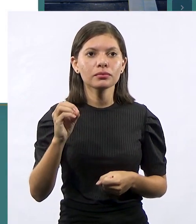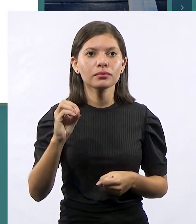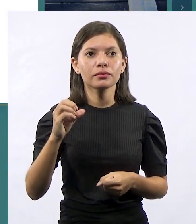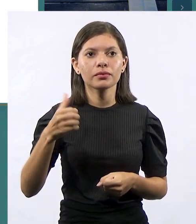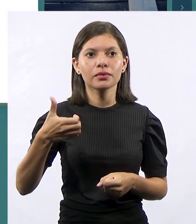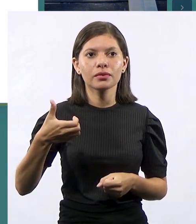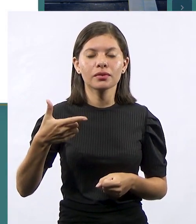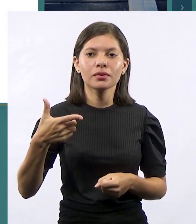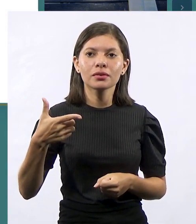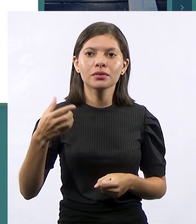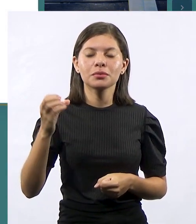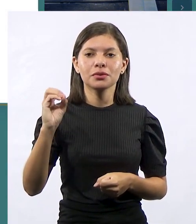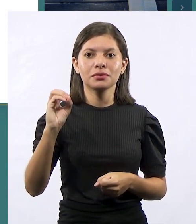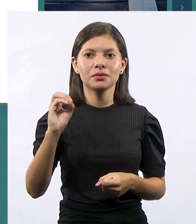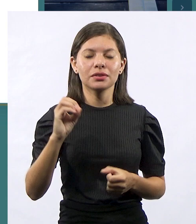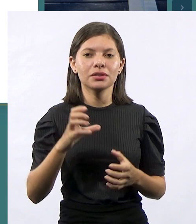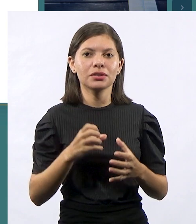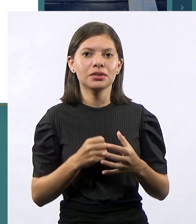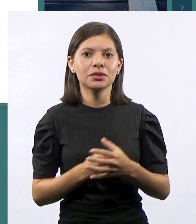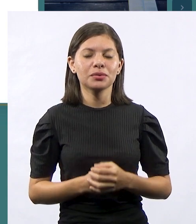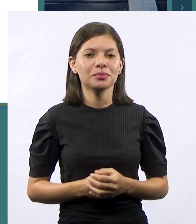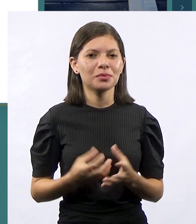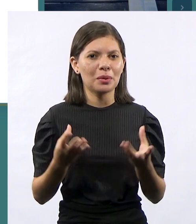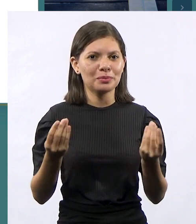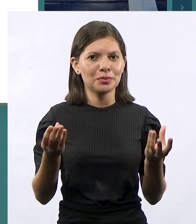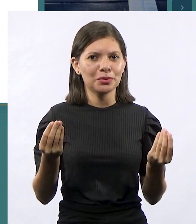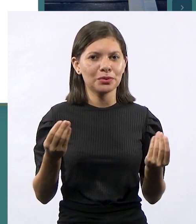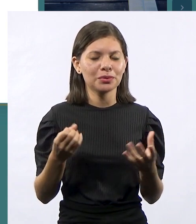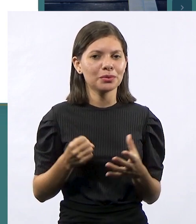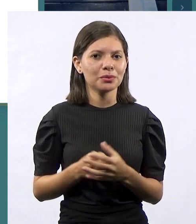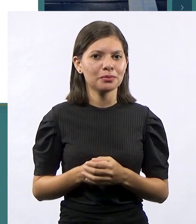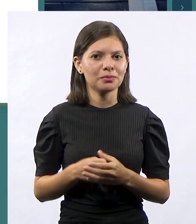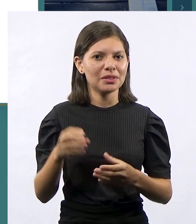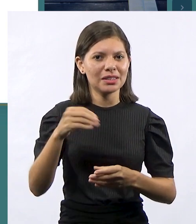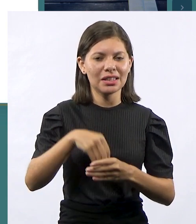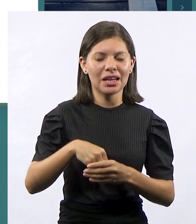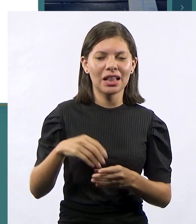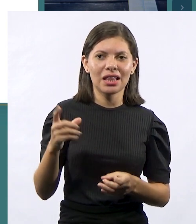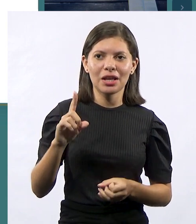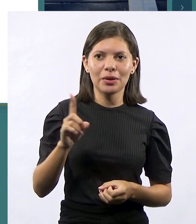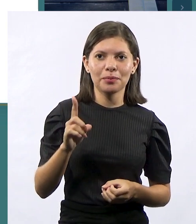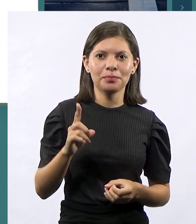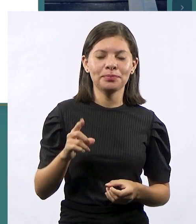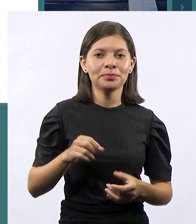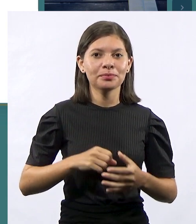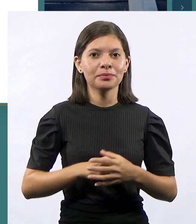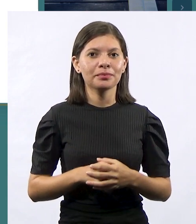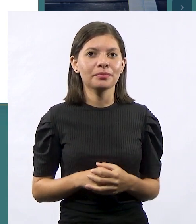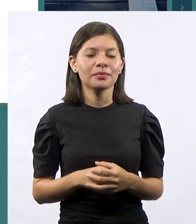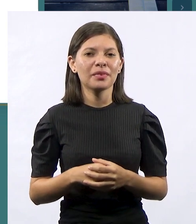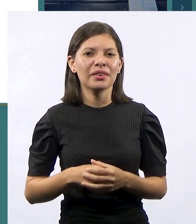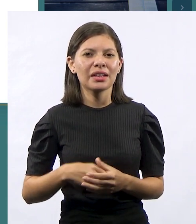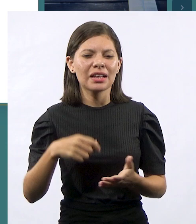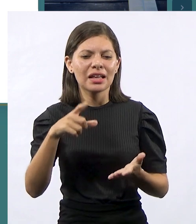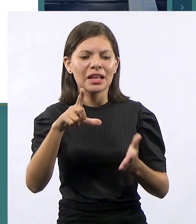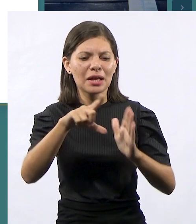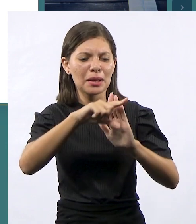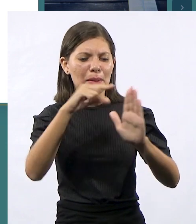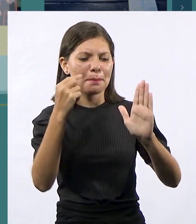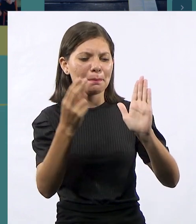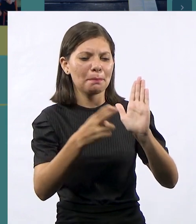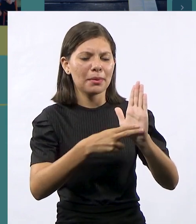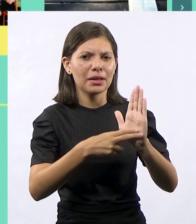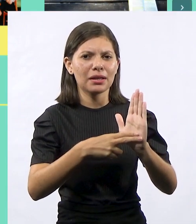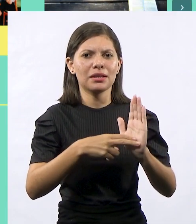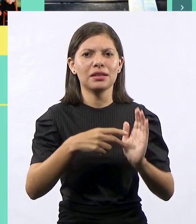2000, é porque é muito, a gente não vai nem entrar nesse mérito aqui, ó. São mais de 10 emendas,